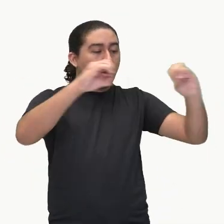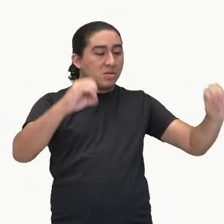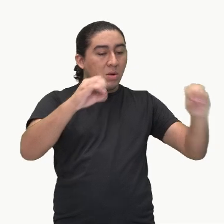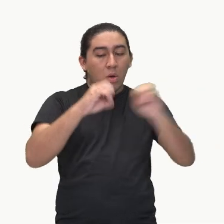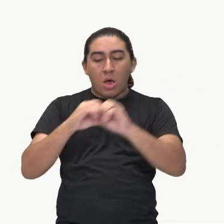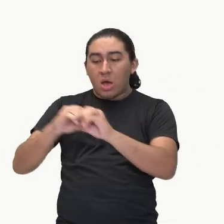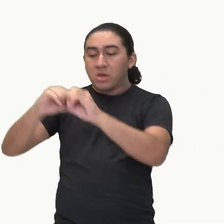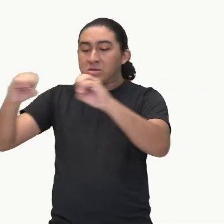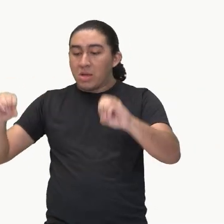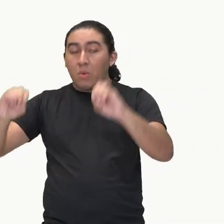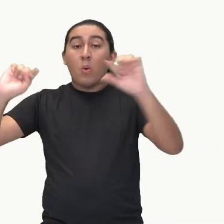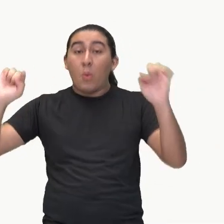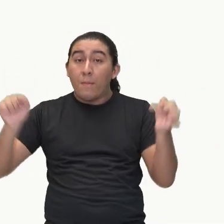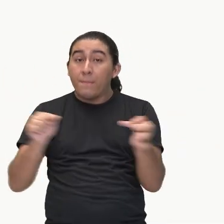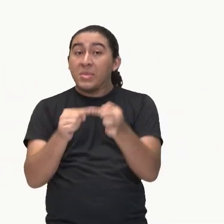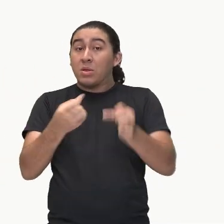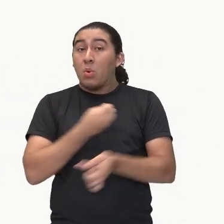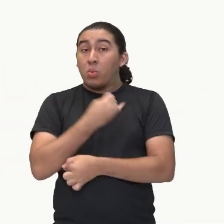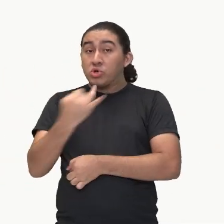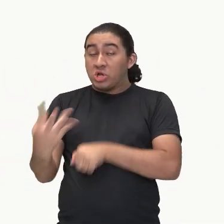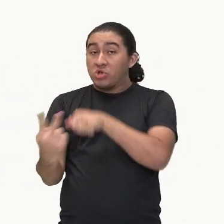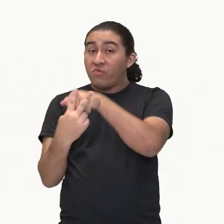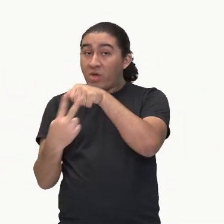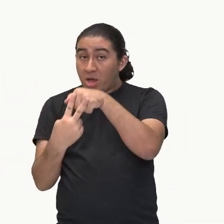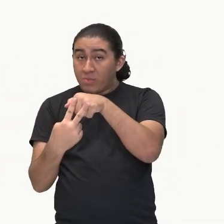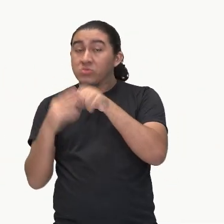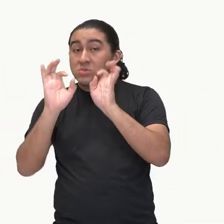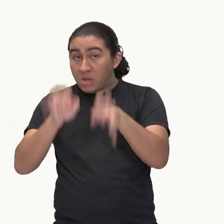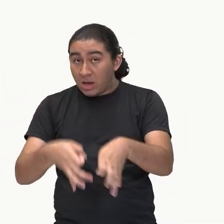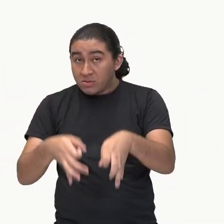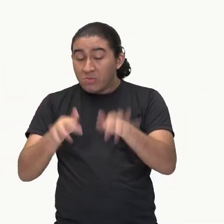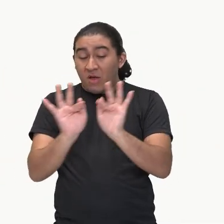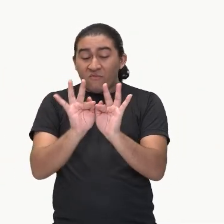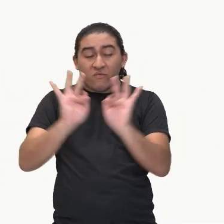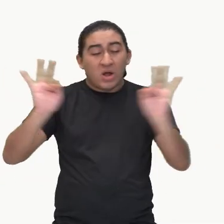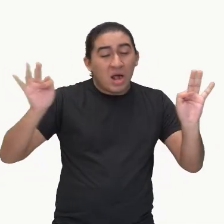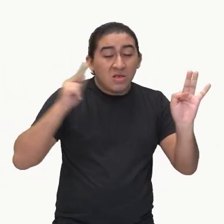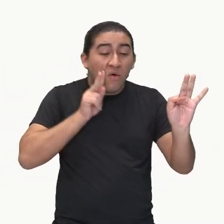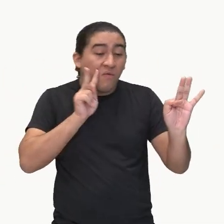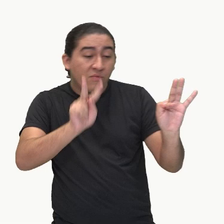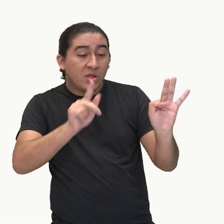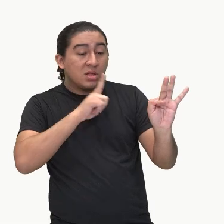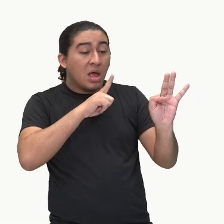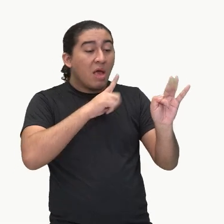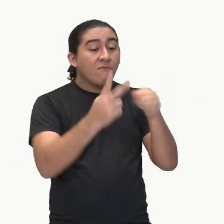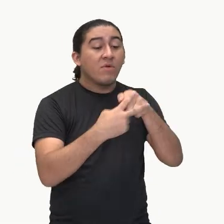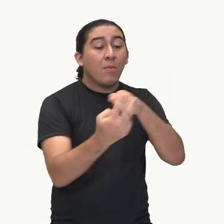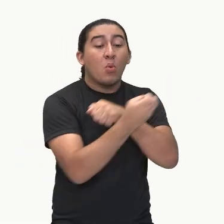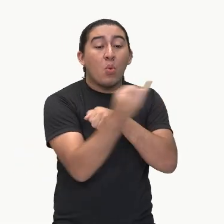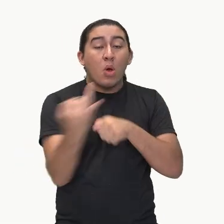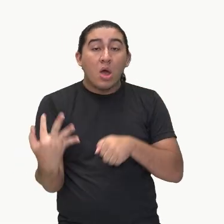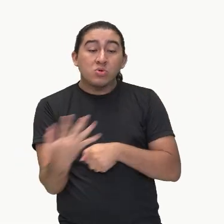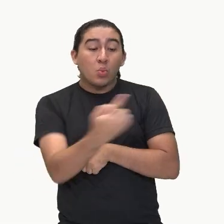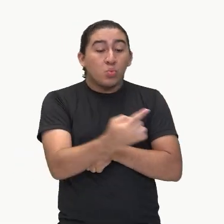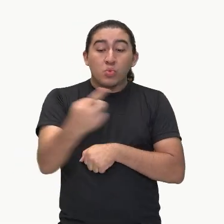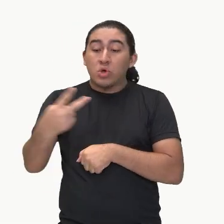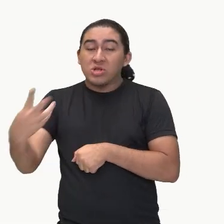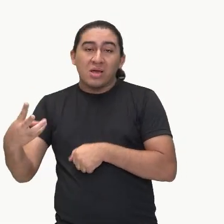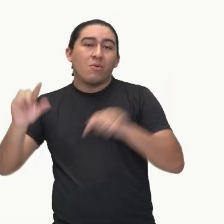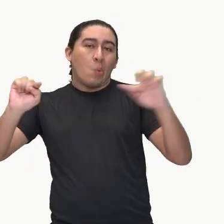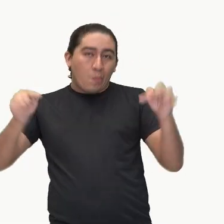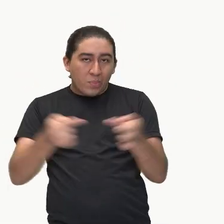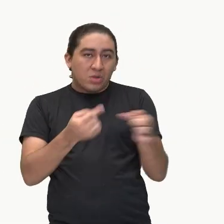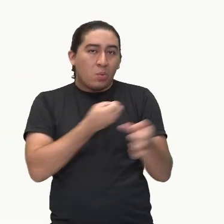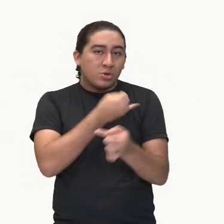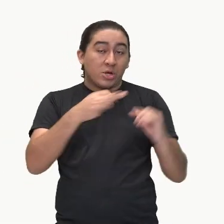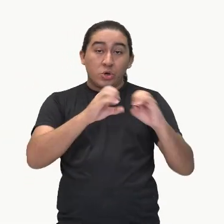igual à quantidade de verbos que tem ali dentro daquele período, tá bom? E aí, em se tratando de período composto, ele pode ser de